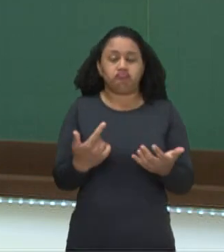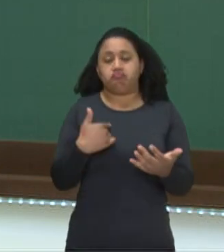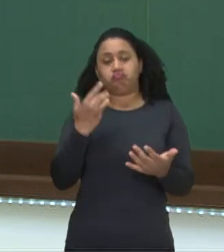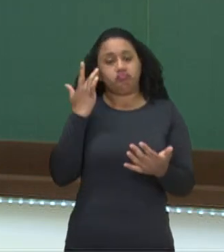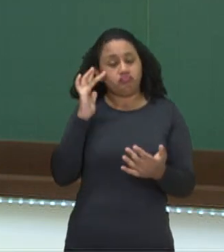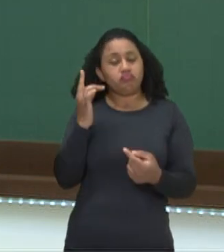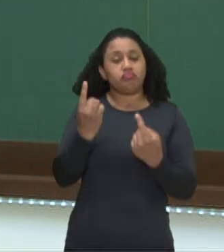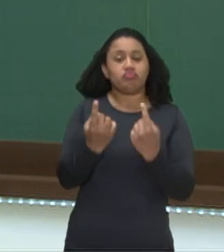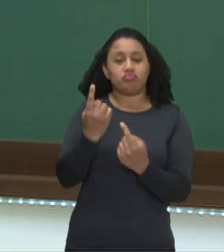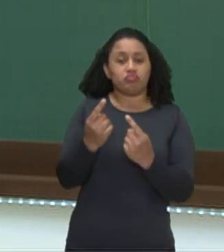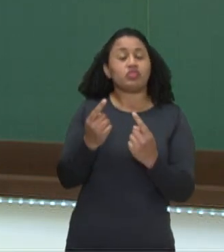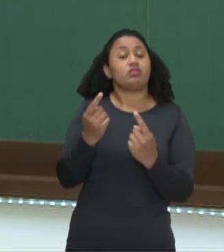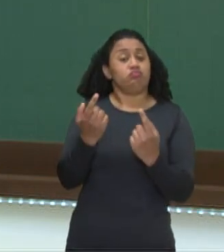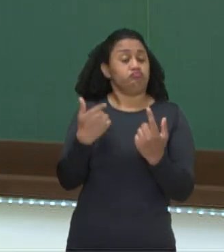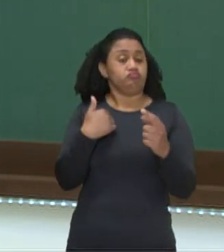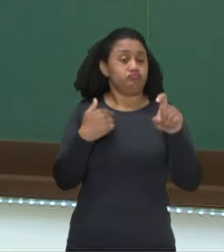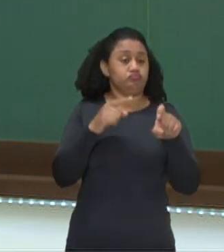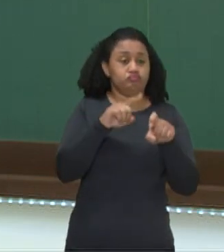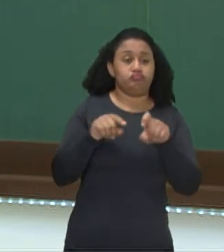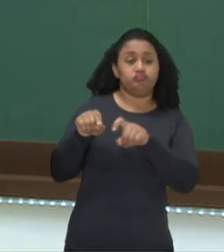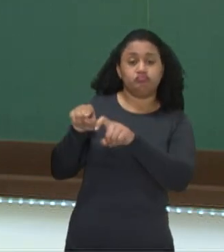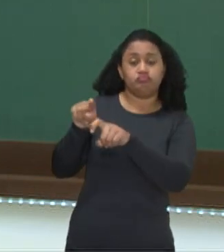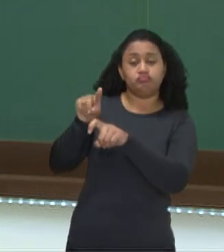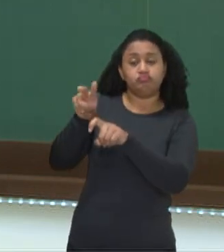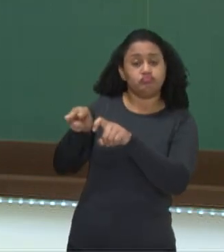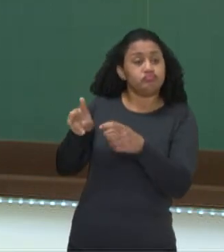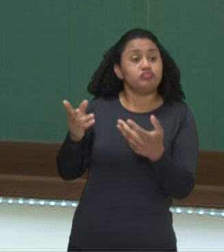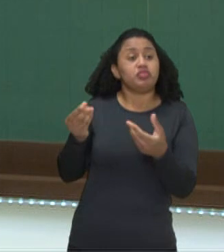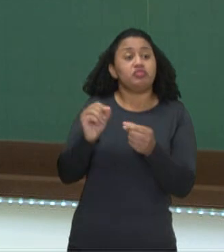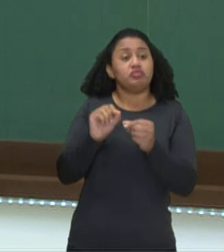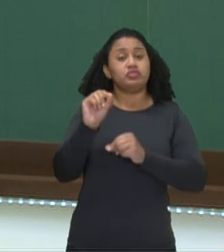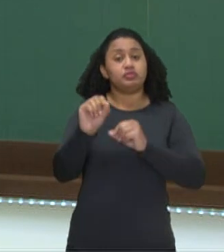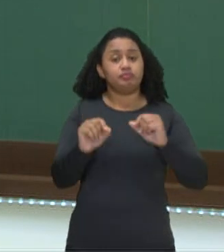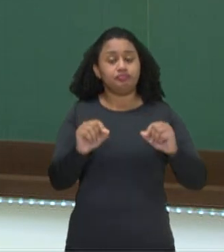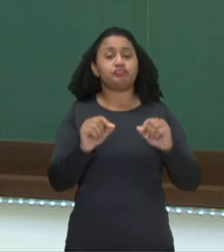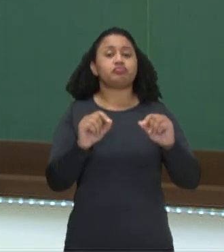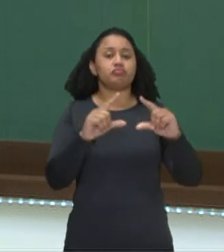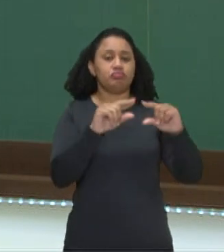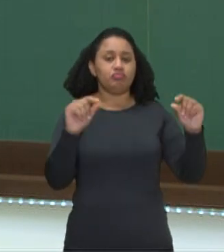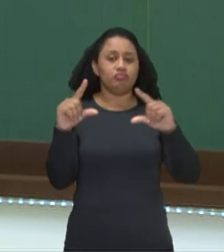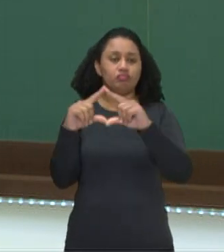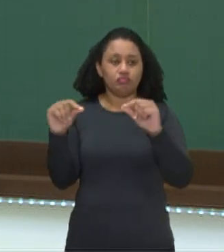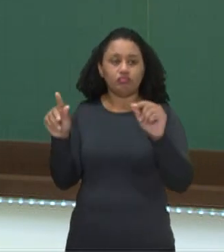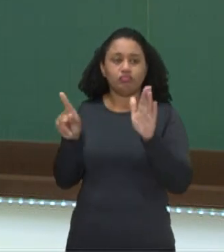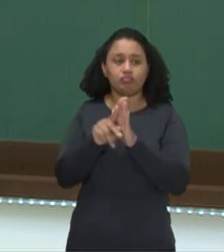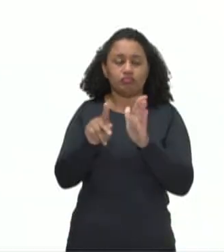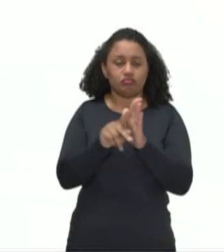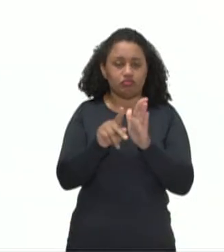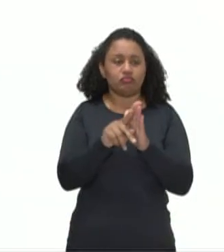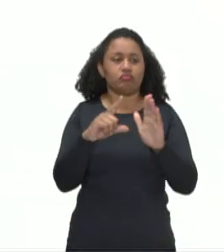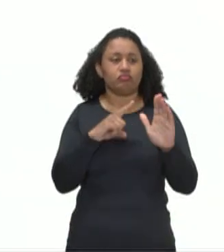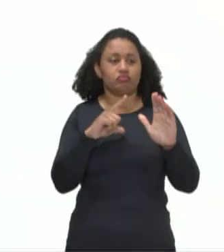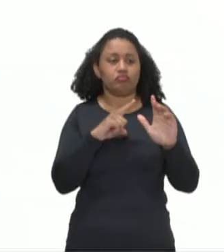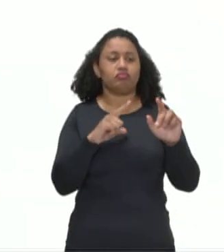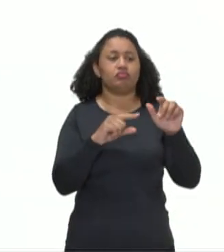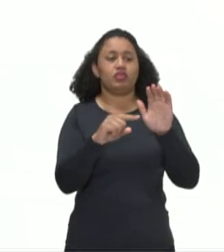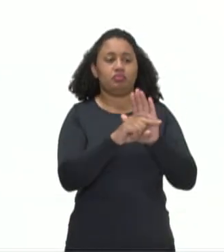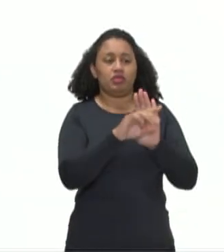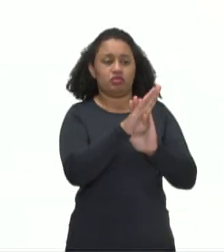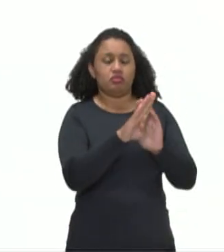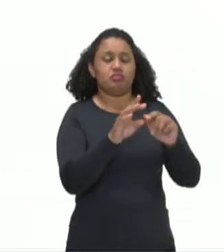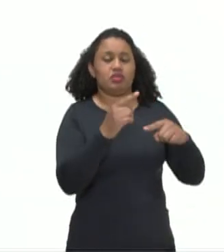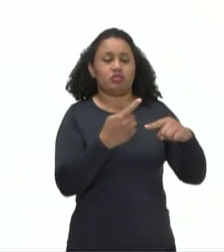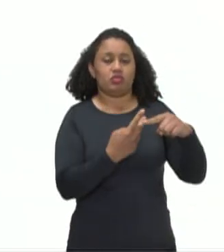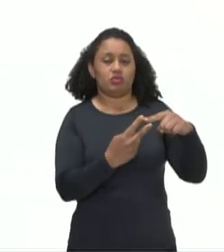as raízes, então nós vamos usar o quê? As coordenadas do vértice, que são x vértice menos b